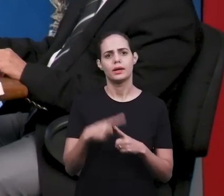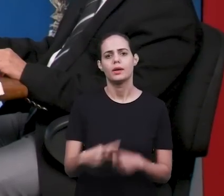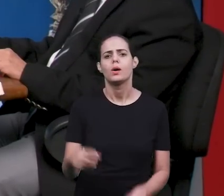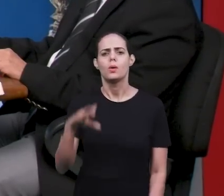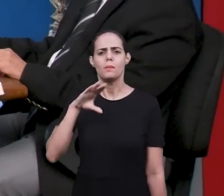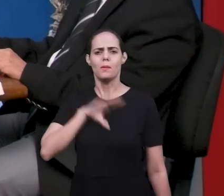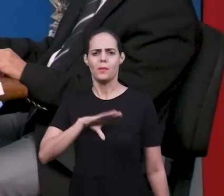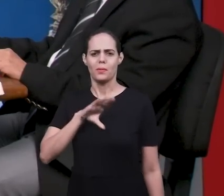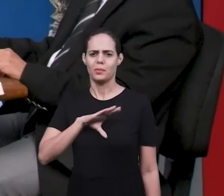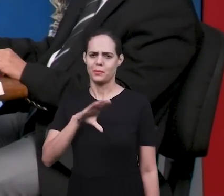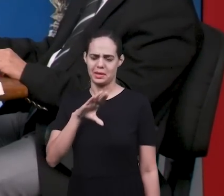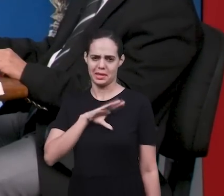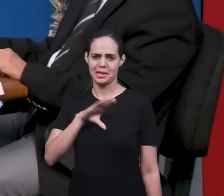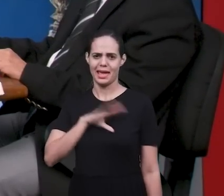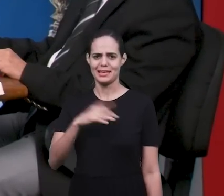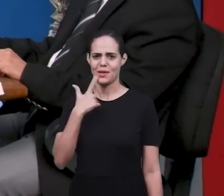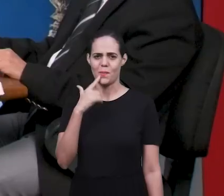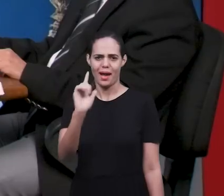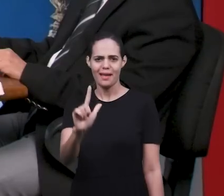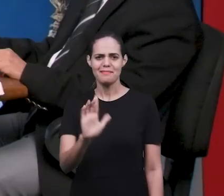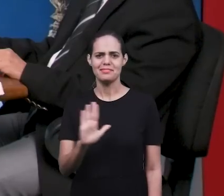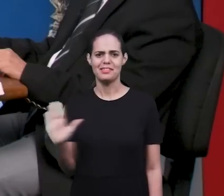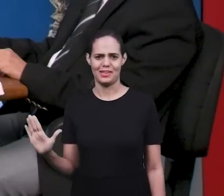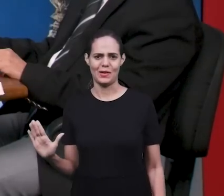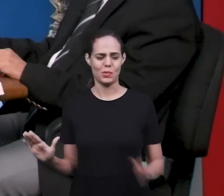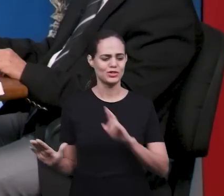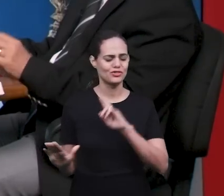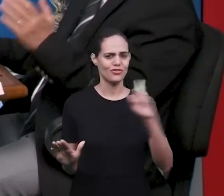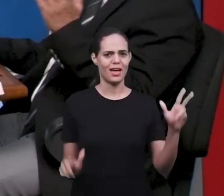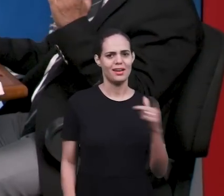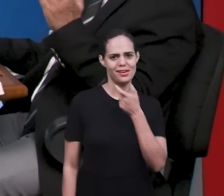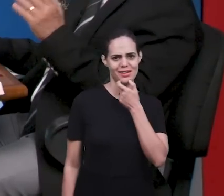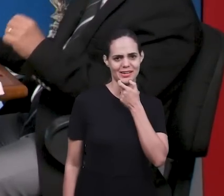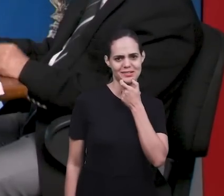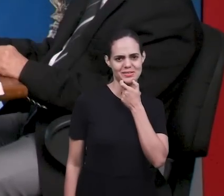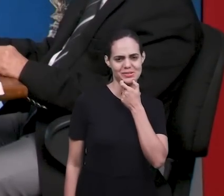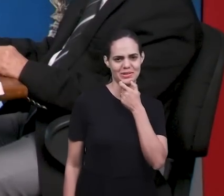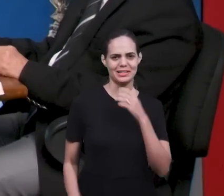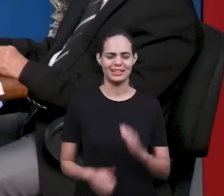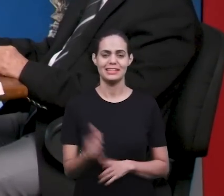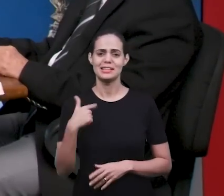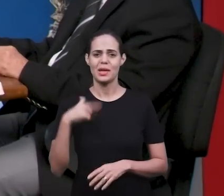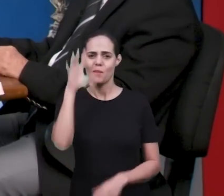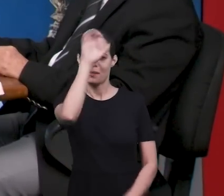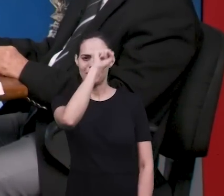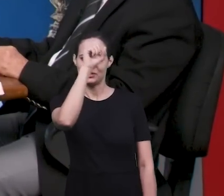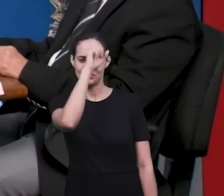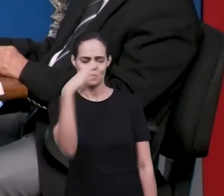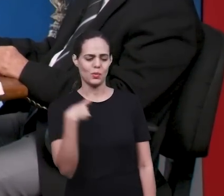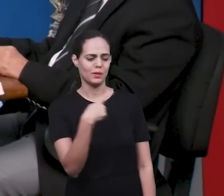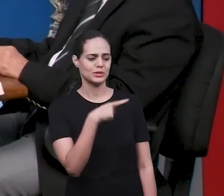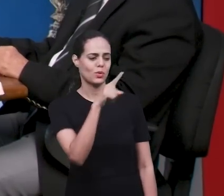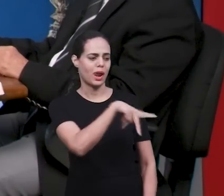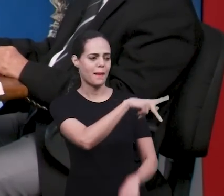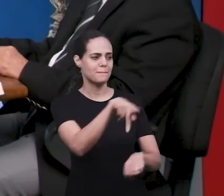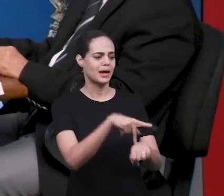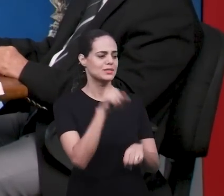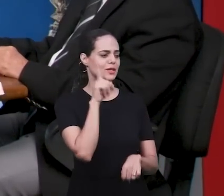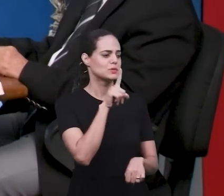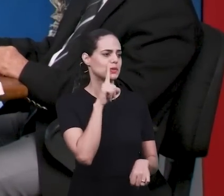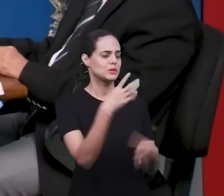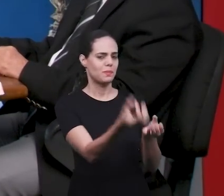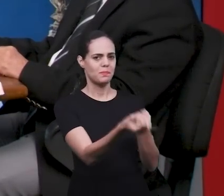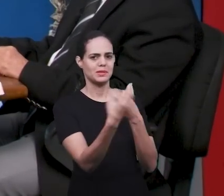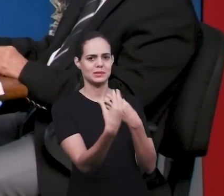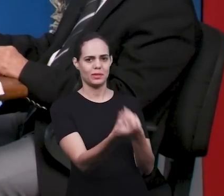aquilo que é a obra do Senhor. Mas isso eu aprendi com o pastor Humberto, tá? O pastor Humberto dos Estados Unidos, foi ele que me ensinou isso. Achei muito interessante.